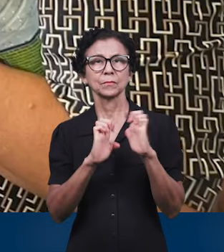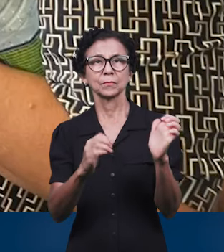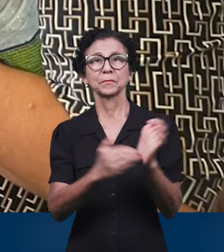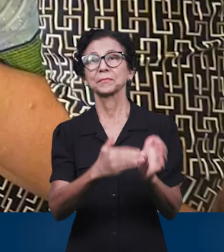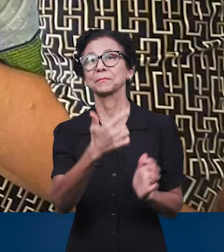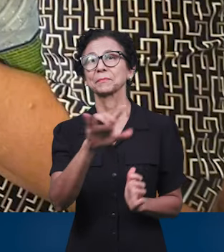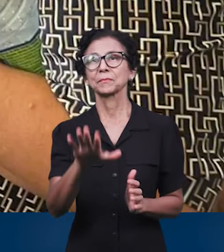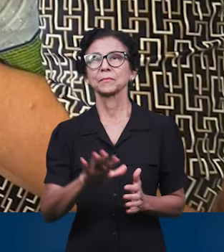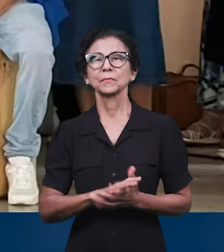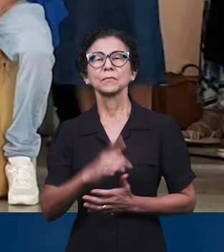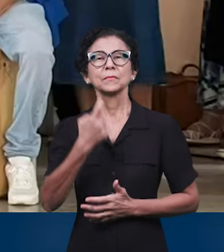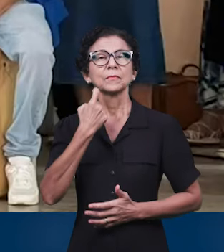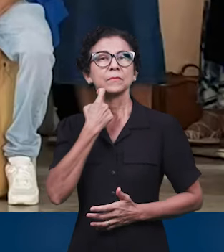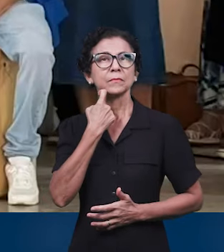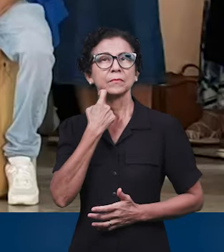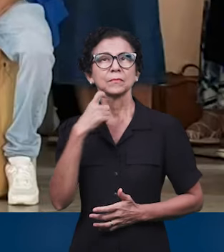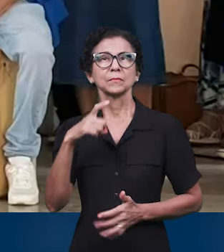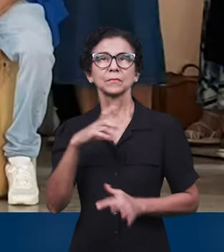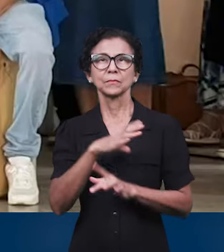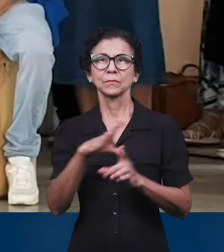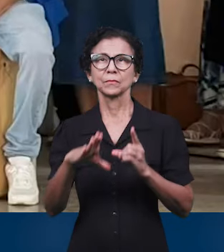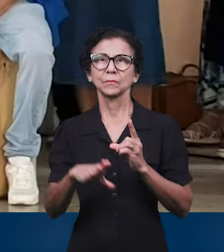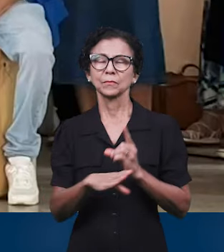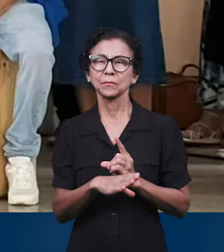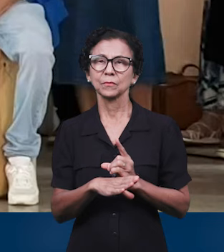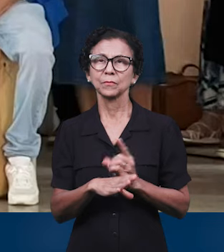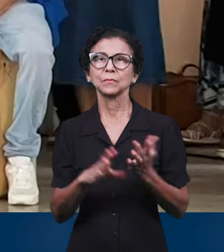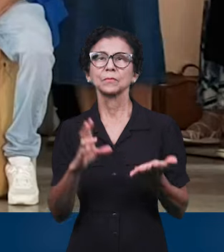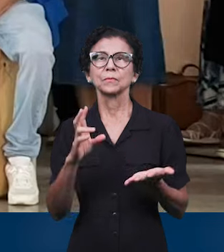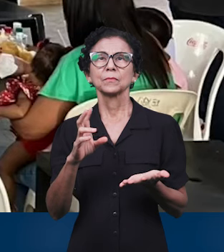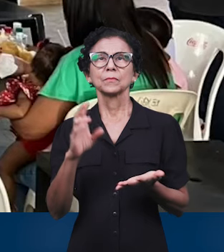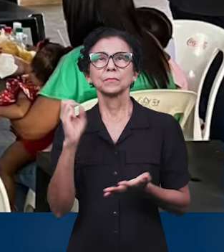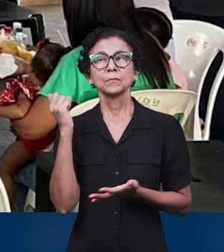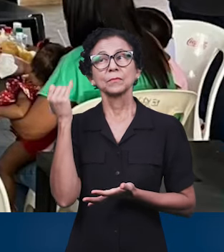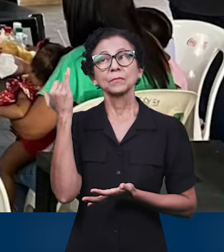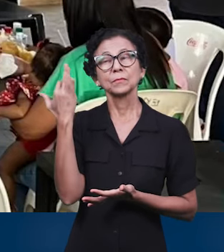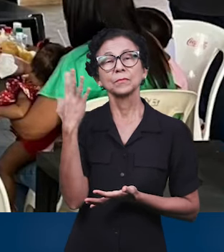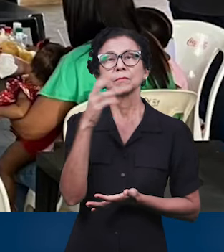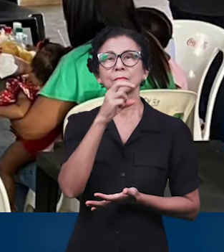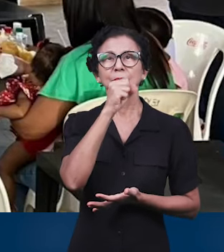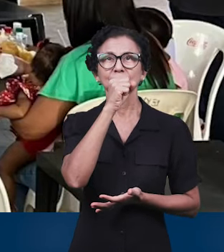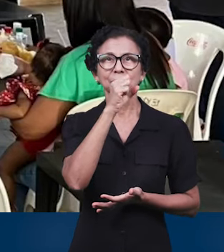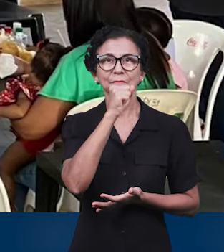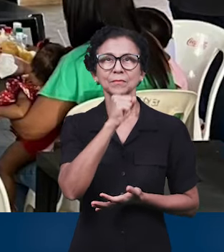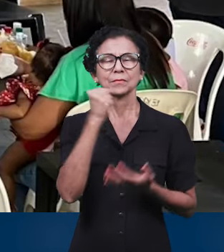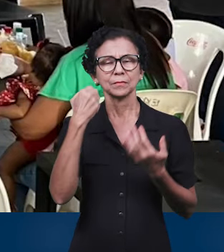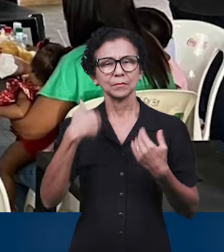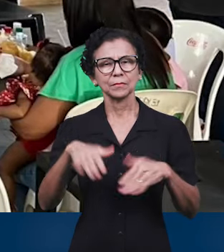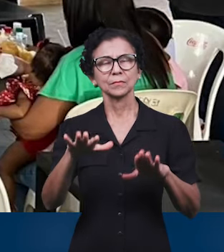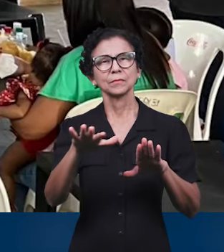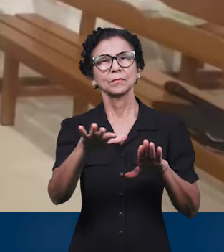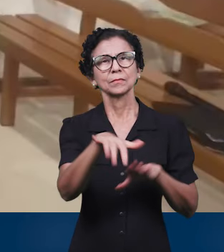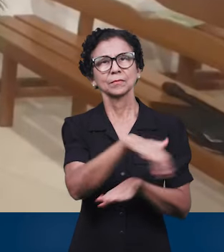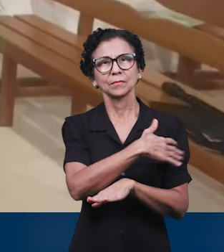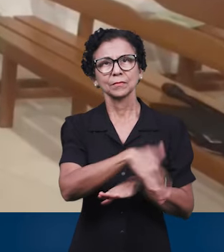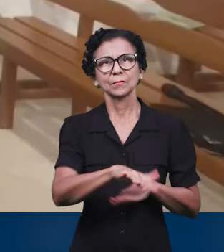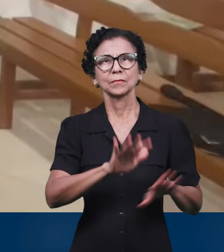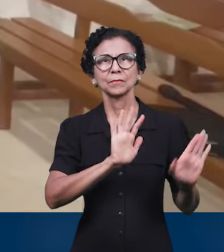às vidas necessitadas. E muitas pessoas ouviram as revelações, os dons, e foram impactadas